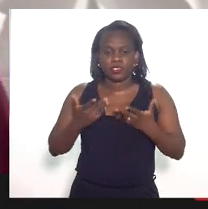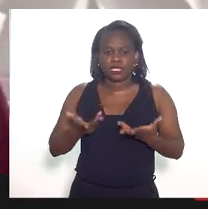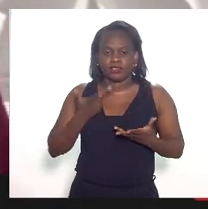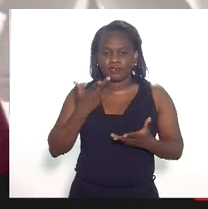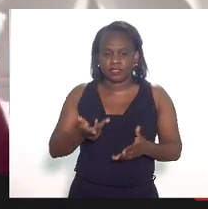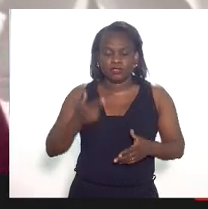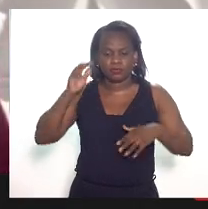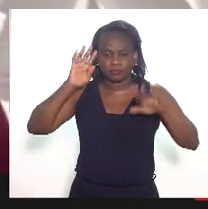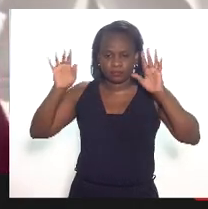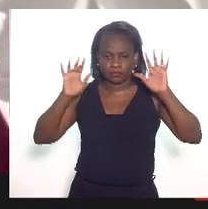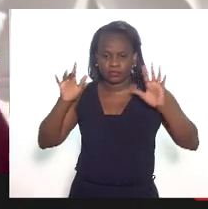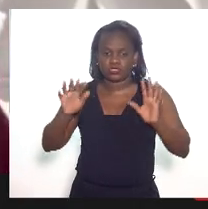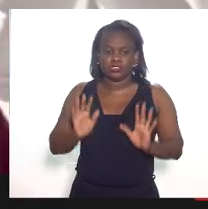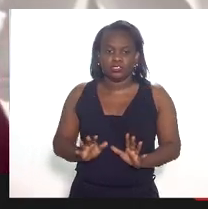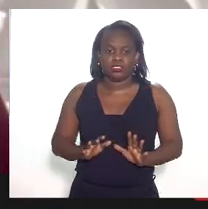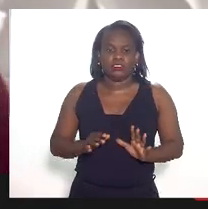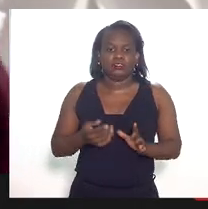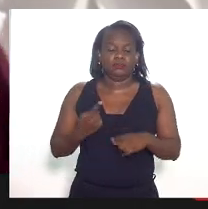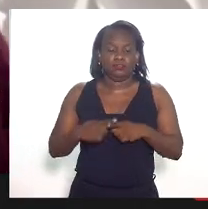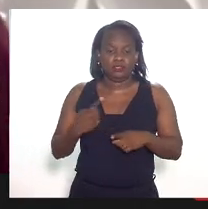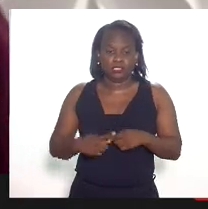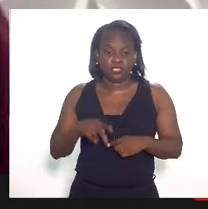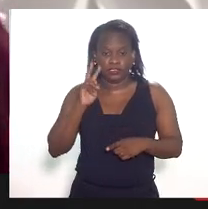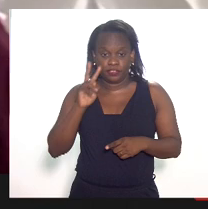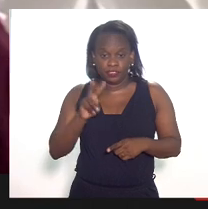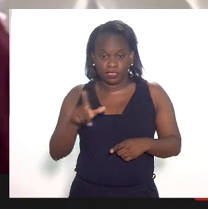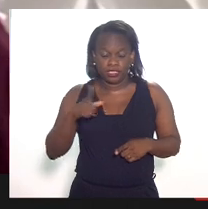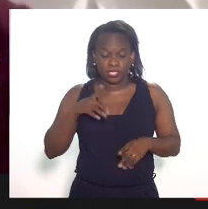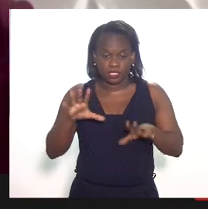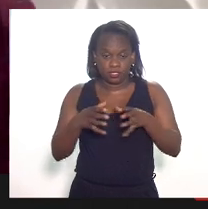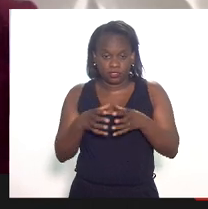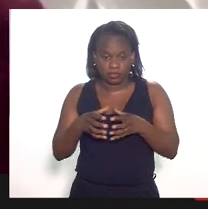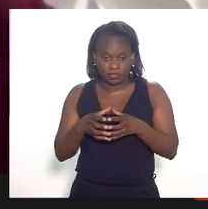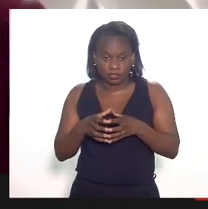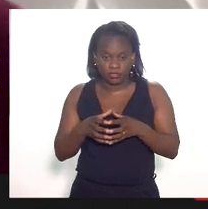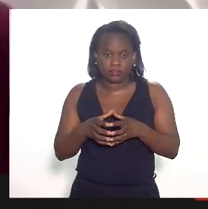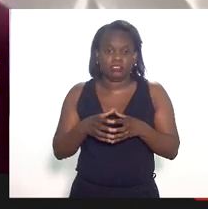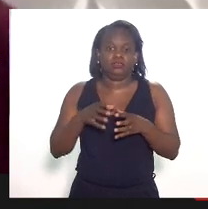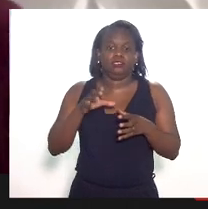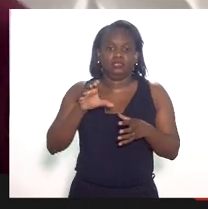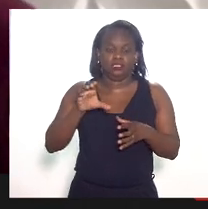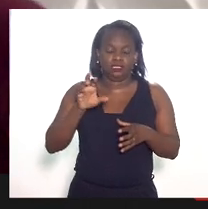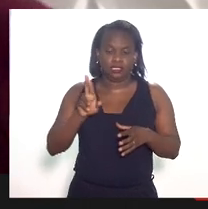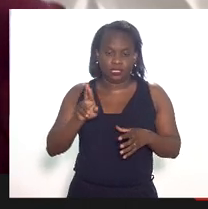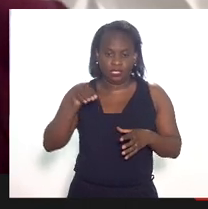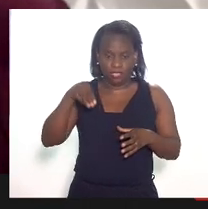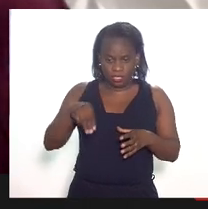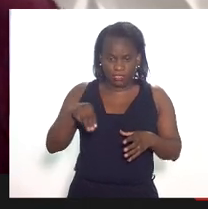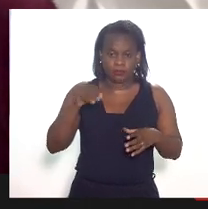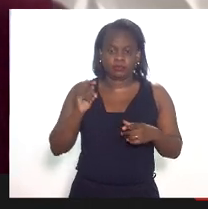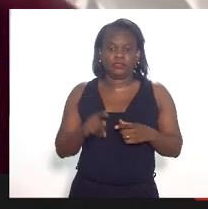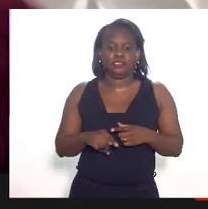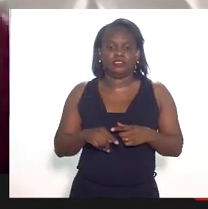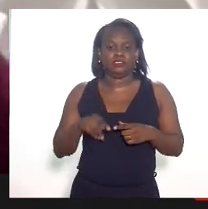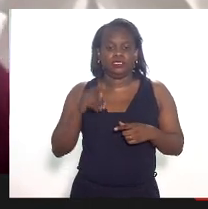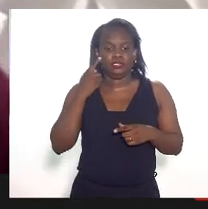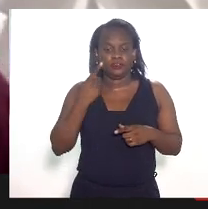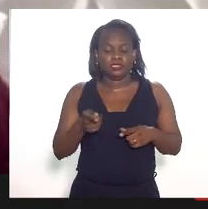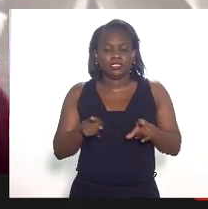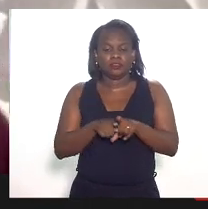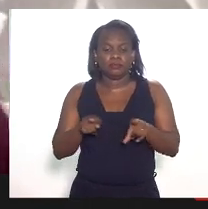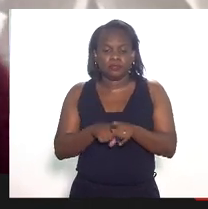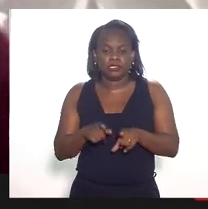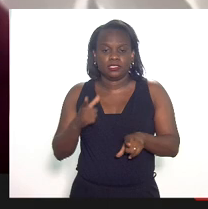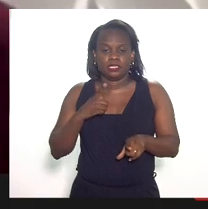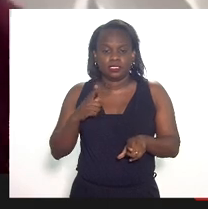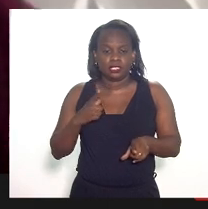uma ponderação, né? Eu vejo aqui o Conselho Regional de Medicina, vejo aqui também,